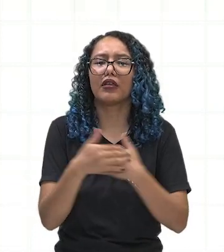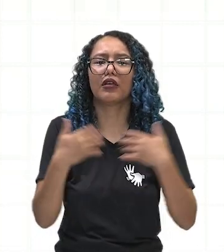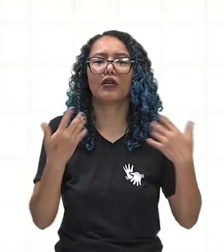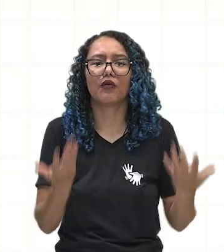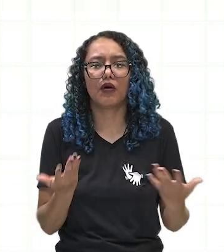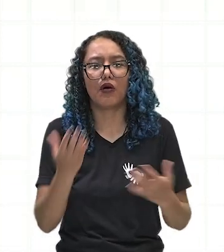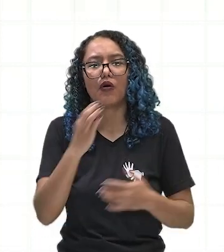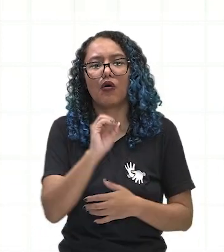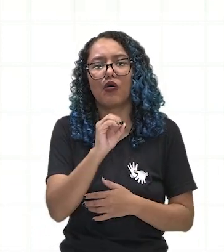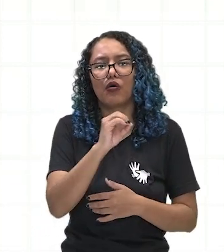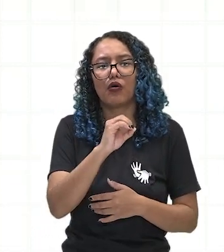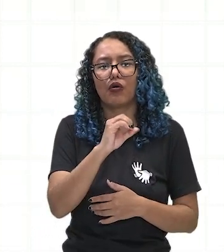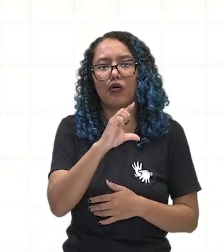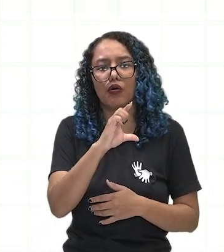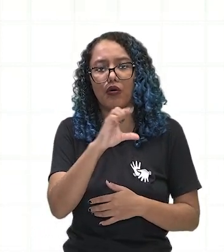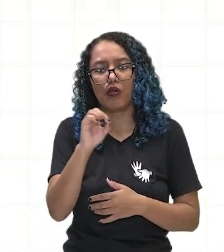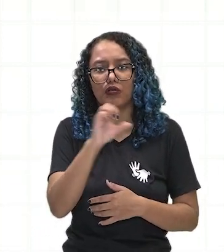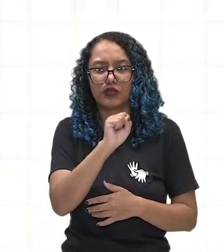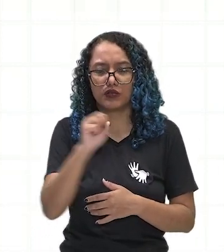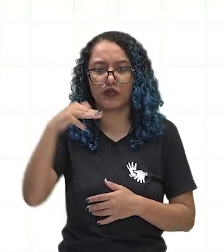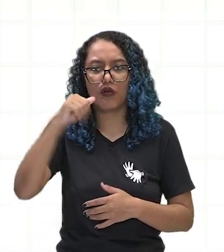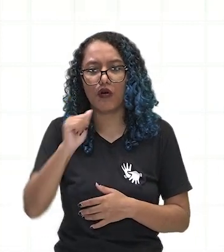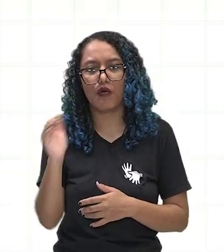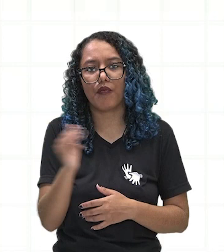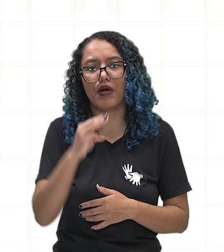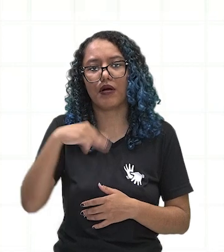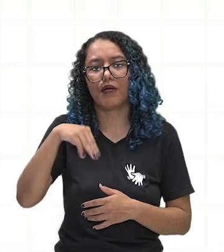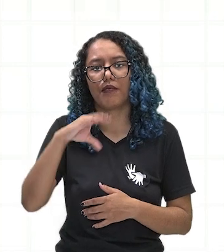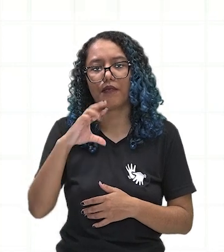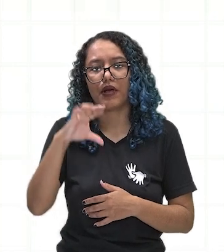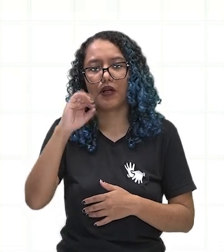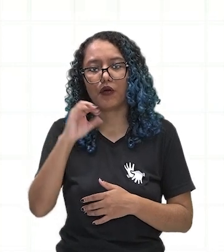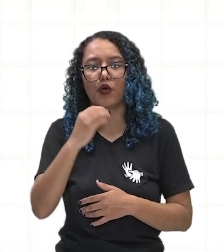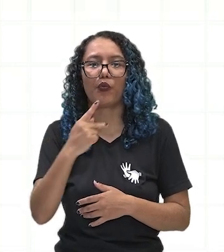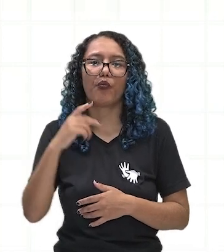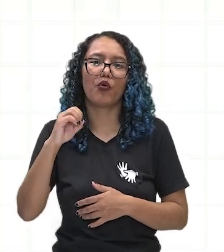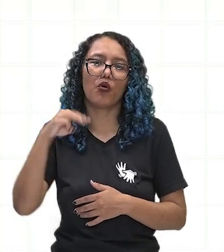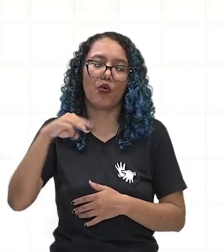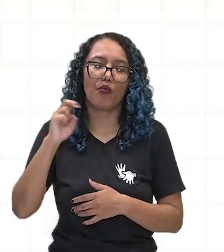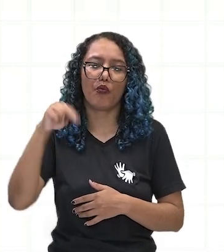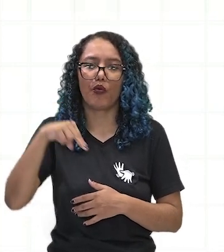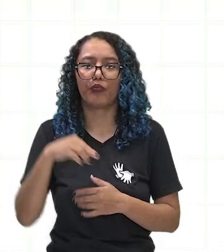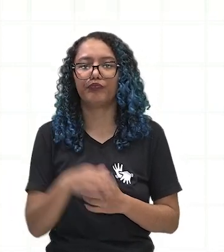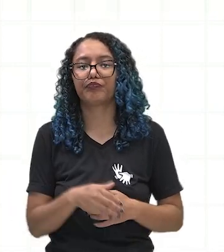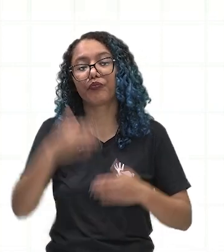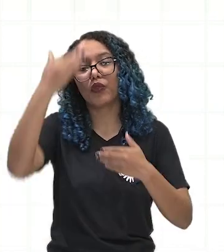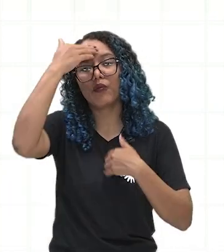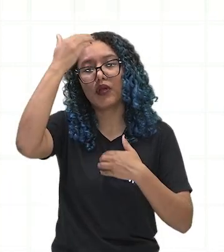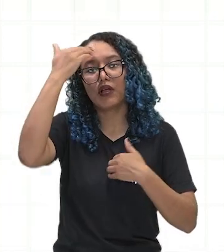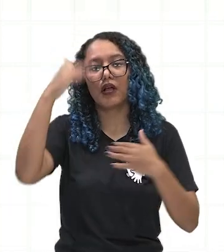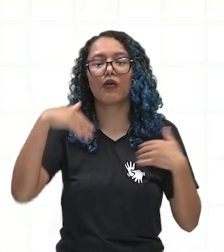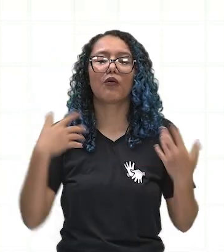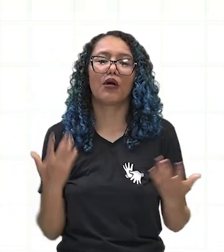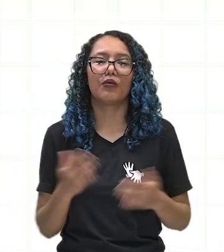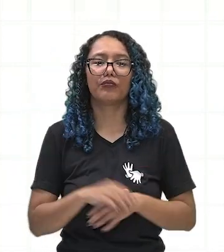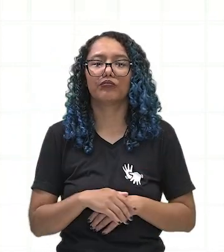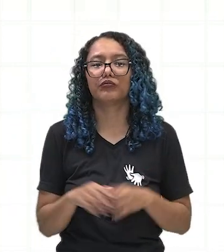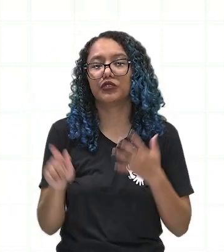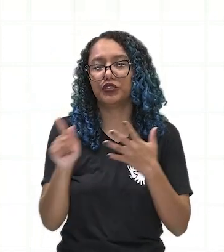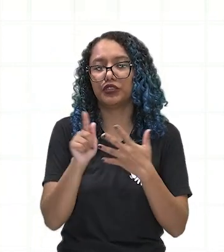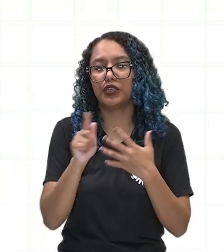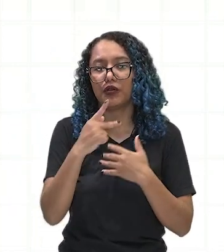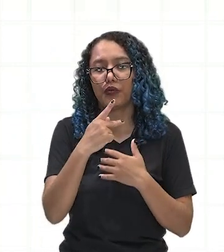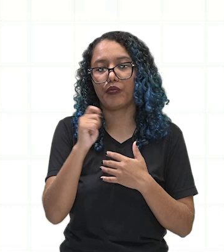gênero Colossoma e o seu nome científico vai ser Colossoma macropomo. No caso do chimpanzé, ele pertence